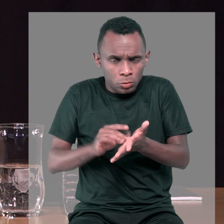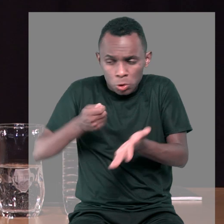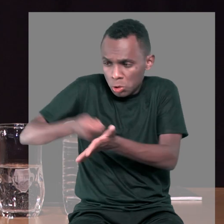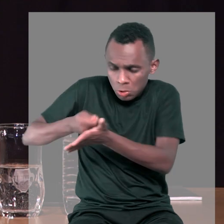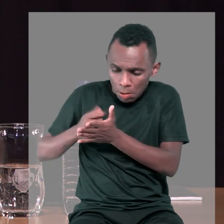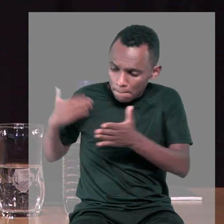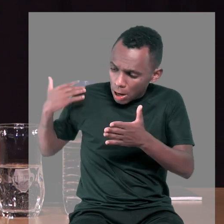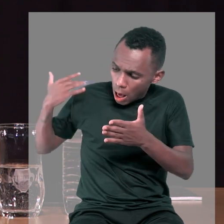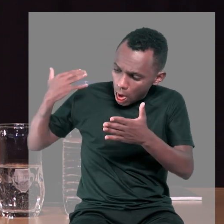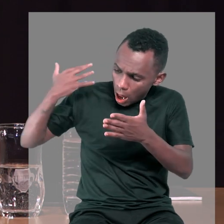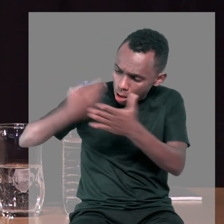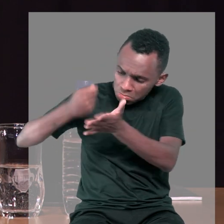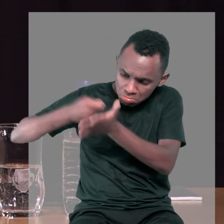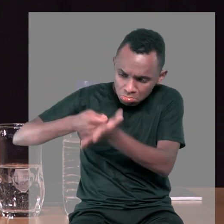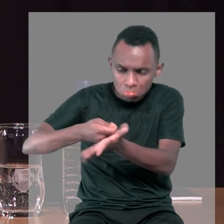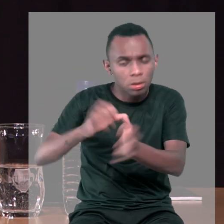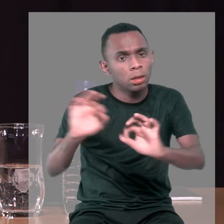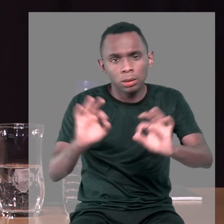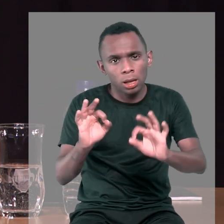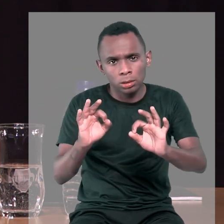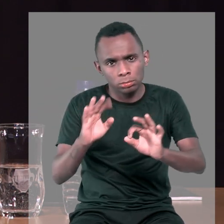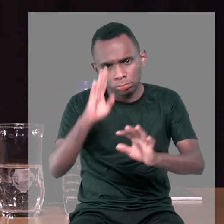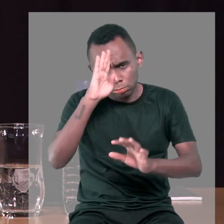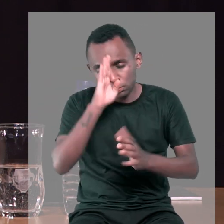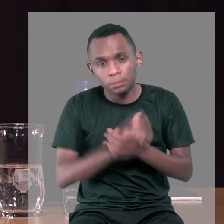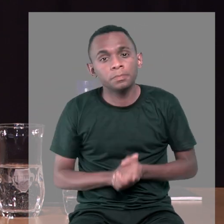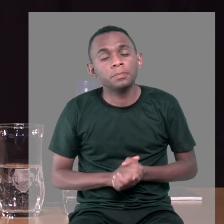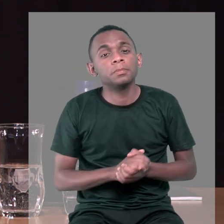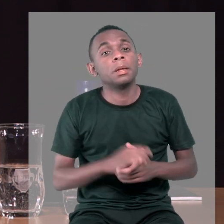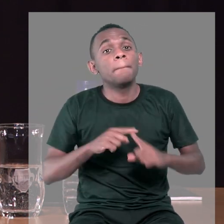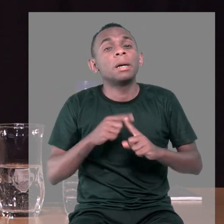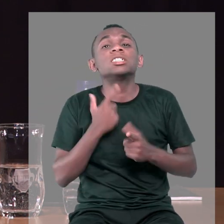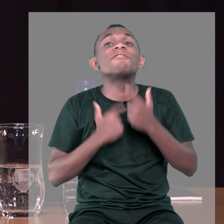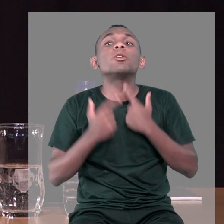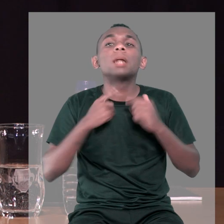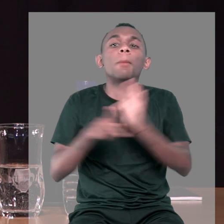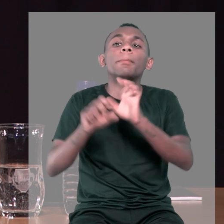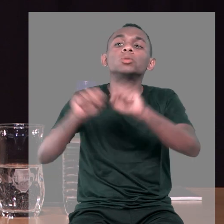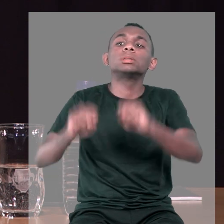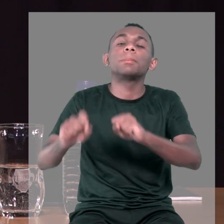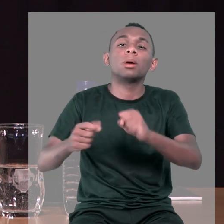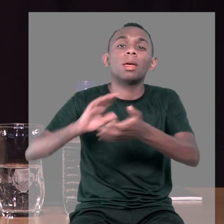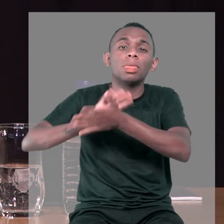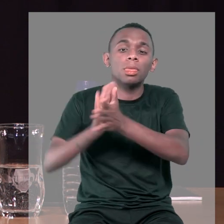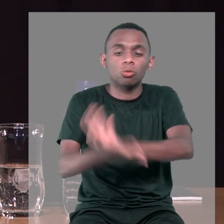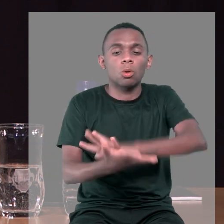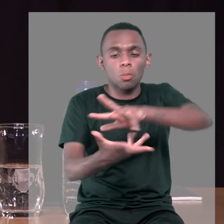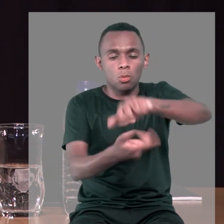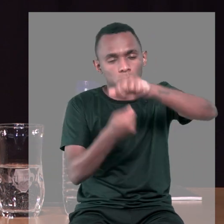planeta, é a destruição do mundo, quer dizer, é a destruição do espaço comum. Esse espaço comum, onde